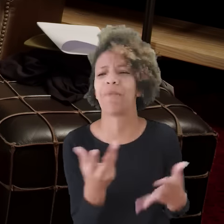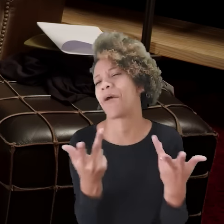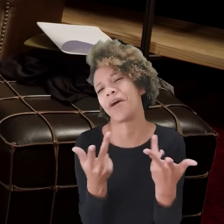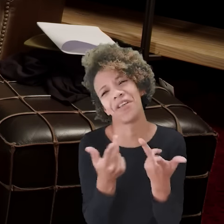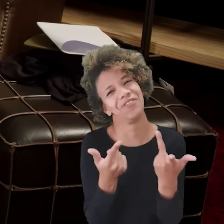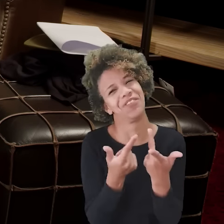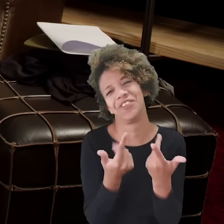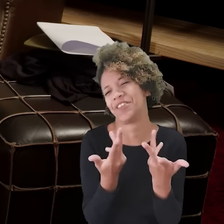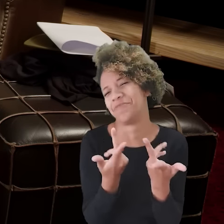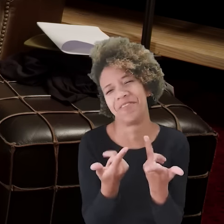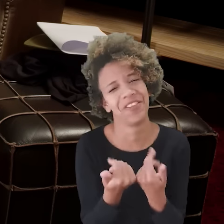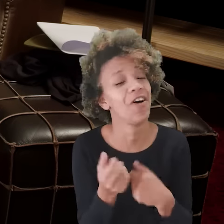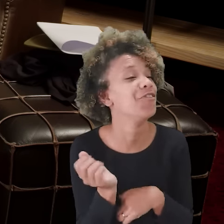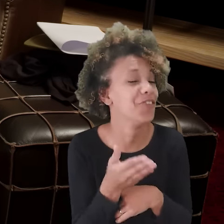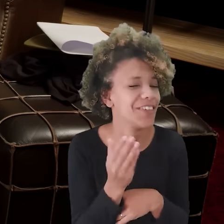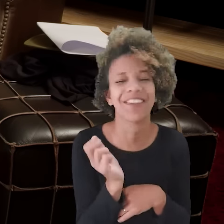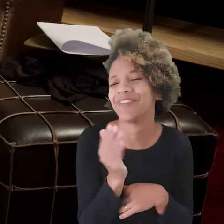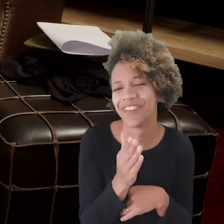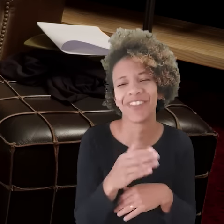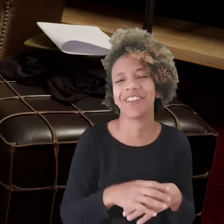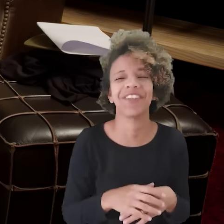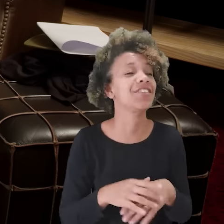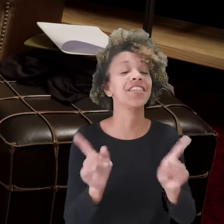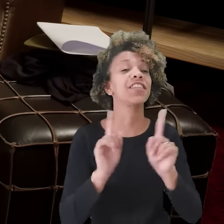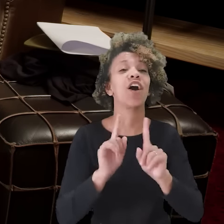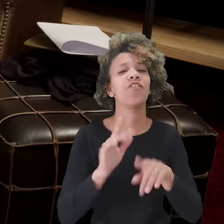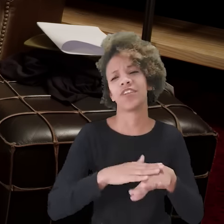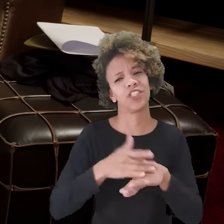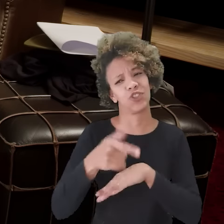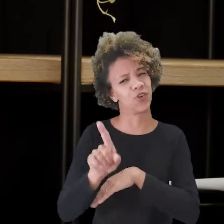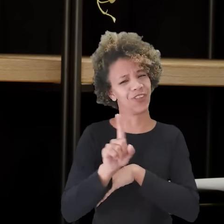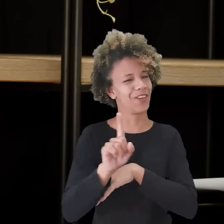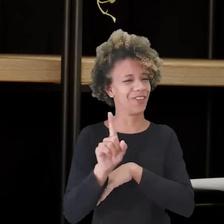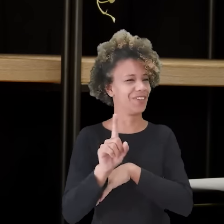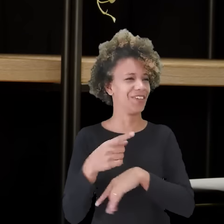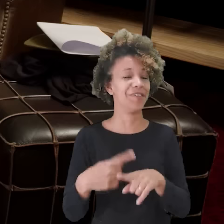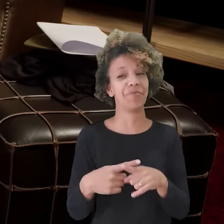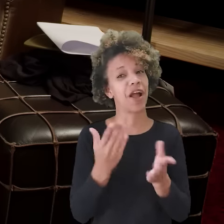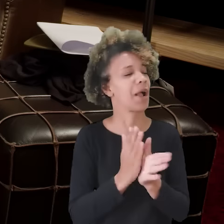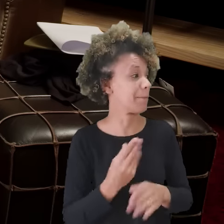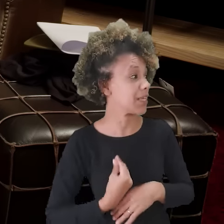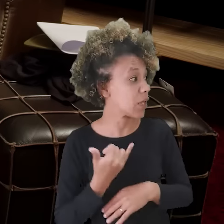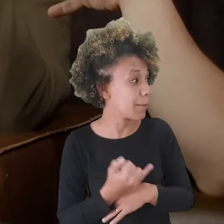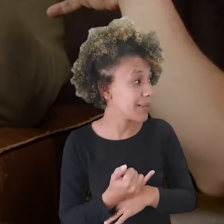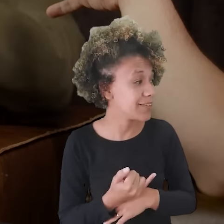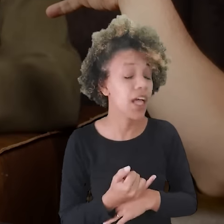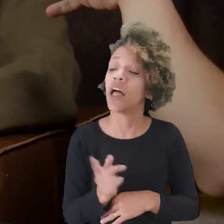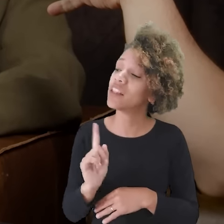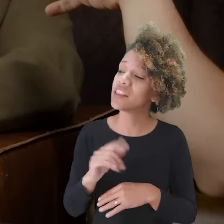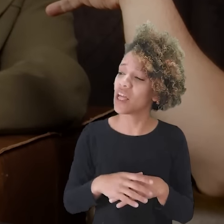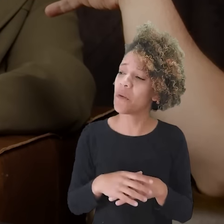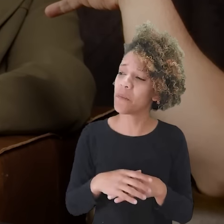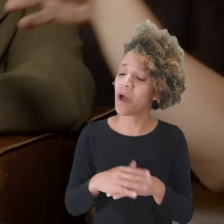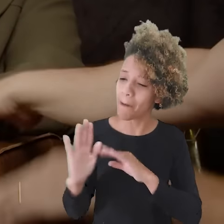eu preciso falar disso vamos para esse lado aqui não não vou fazer isso de novo não porque eu destruir a vida deu merda aquilo cara